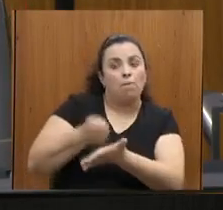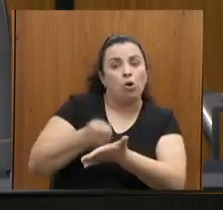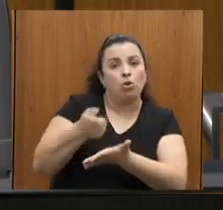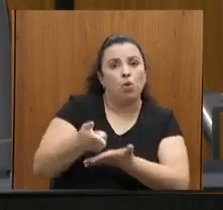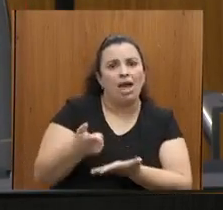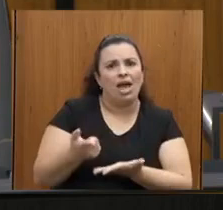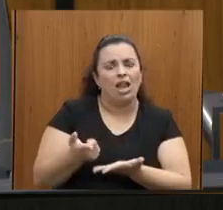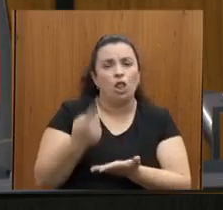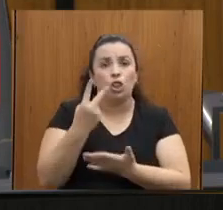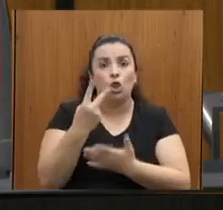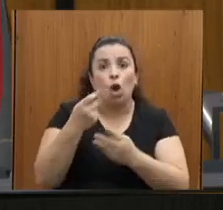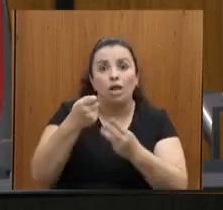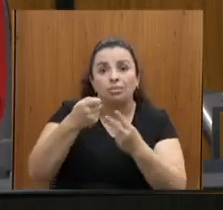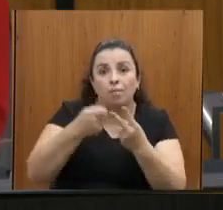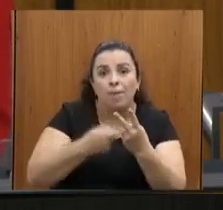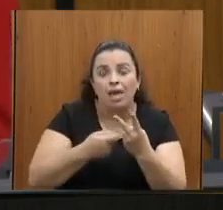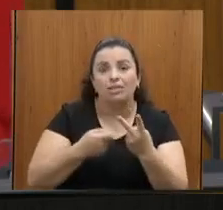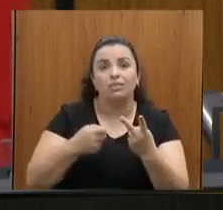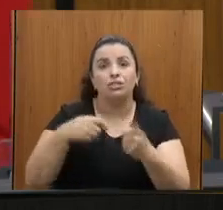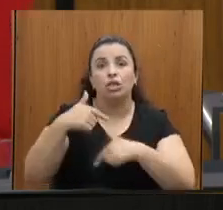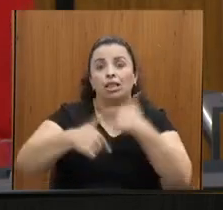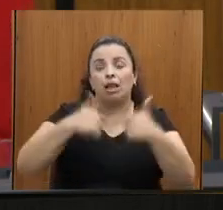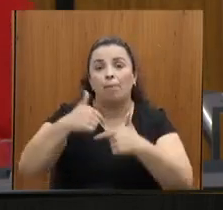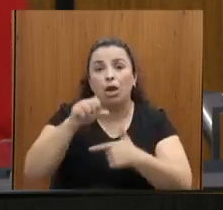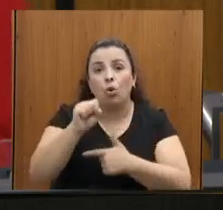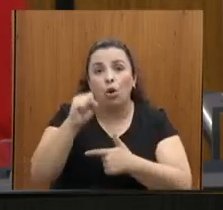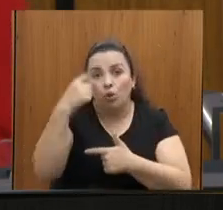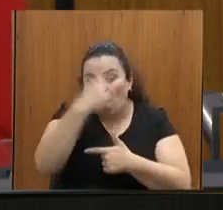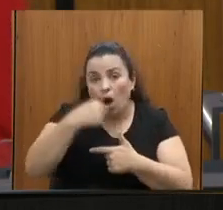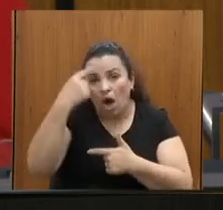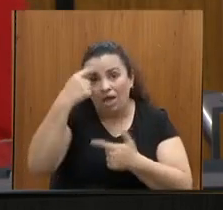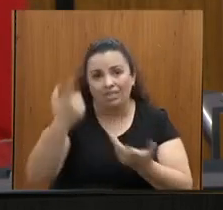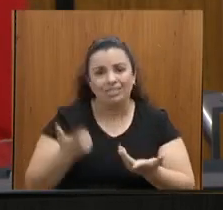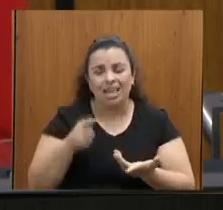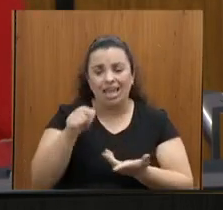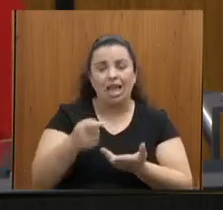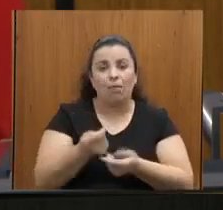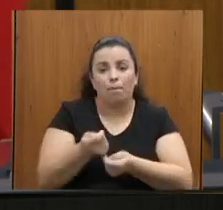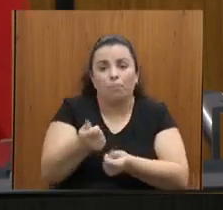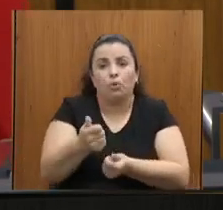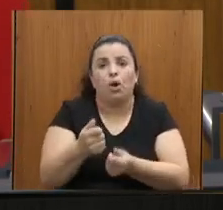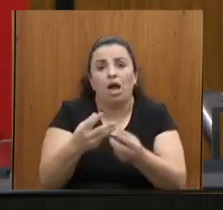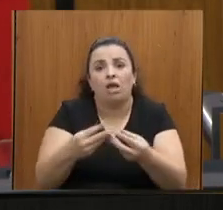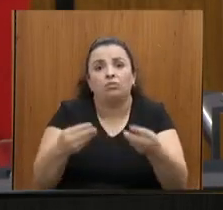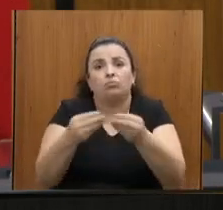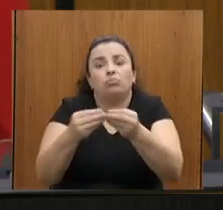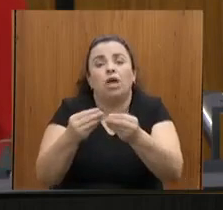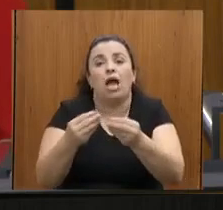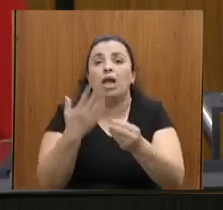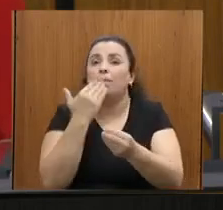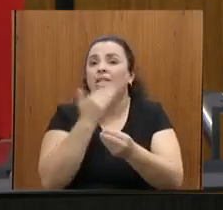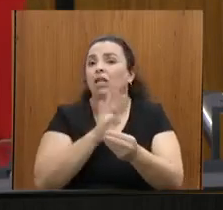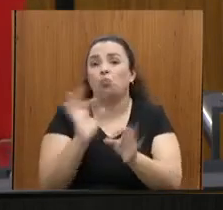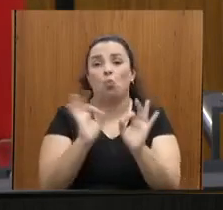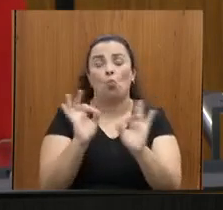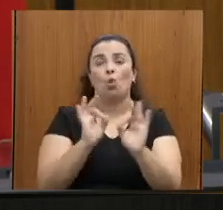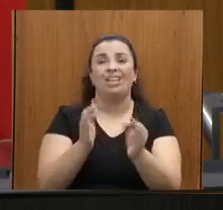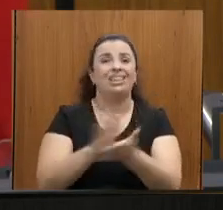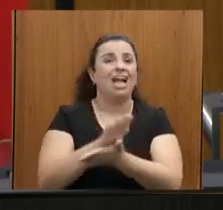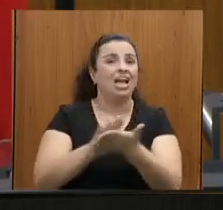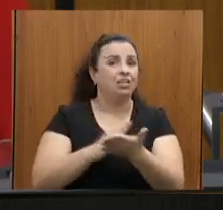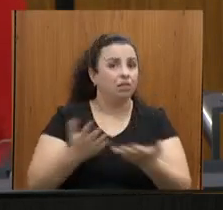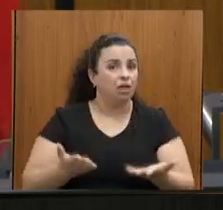de oito horas, que, se quer, o auxílio alimentação, elas receberiam por aumentar essa jornada. é um pedido, reconsiderem,